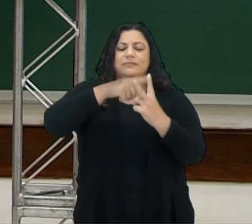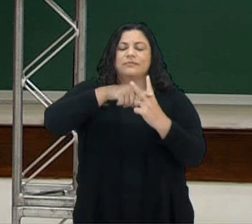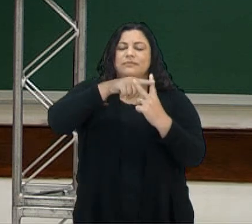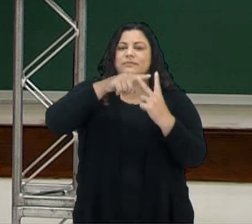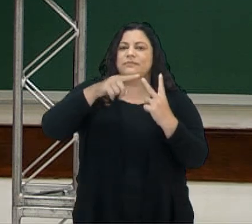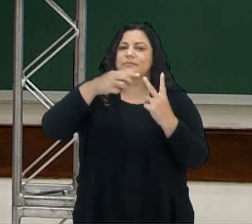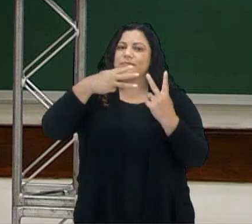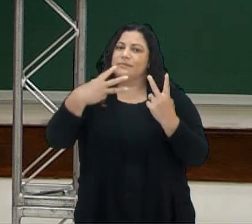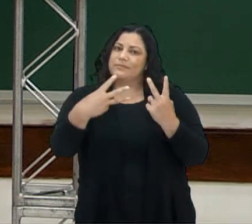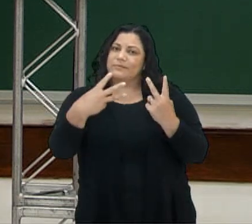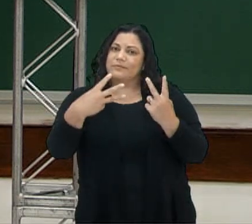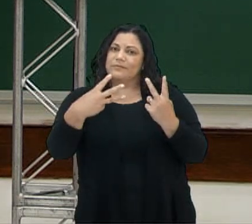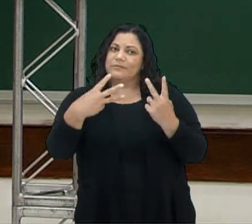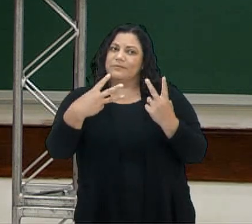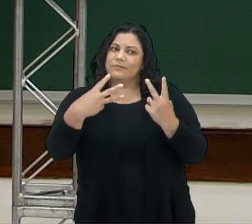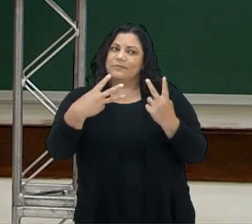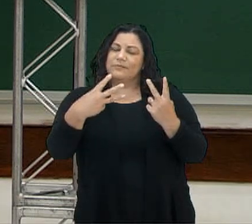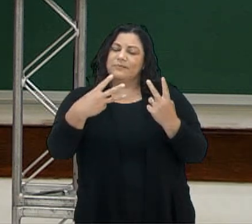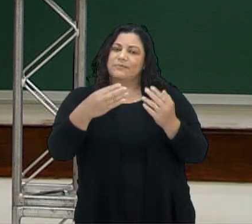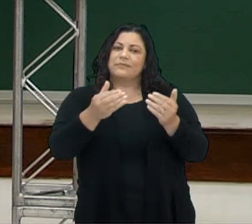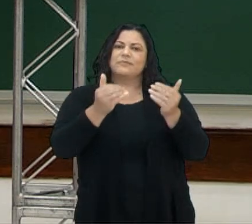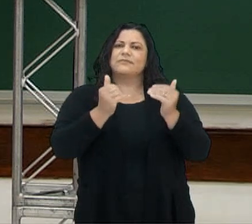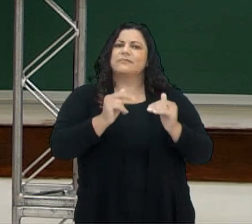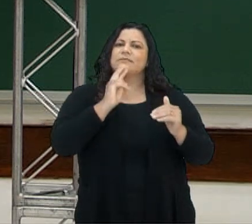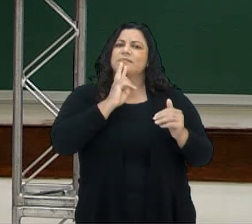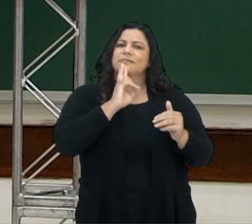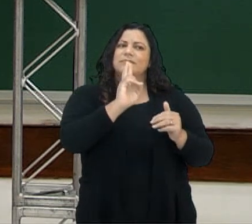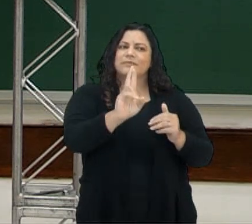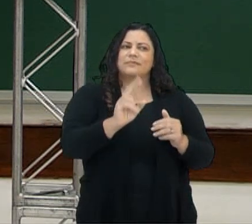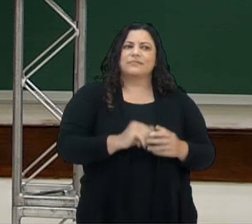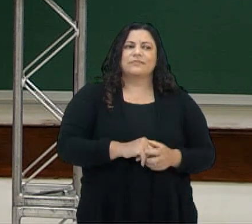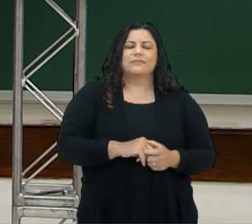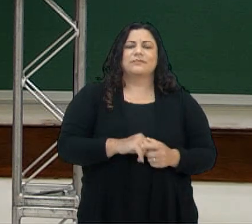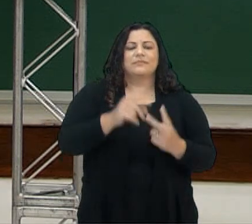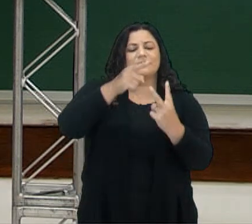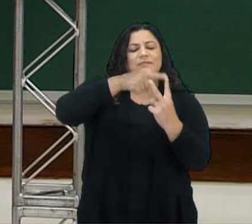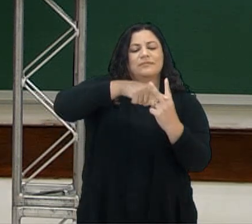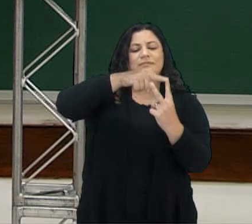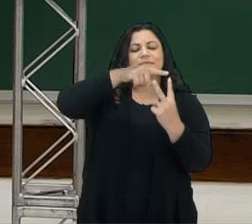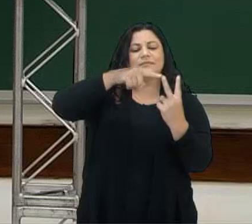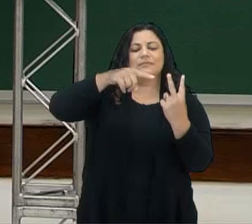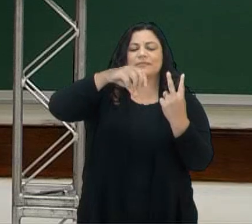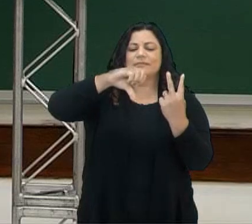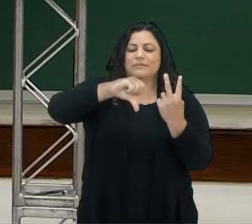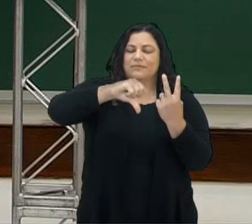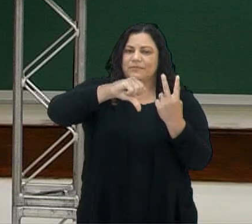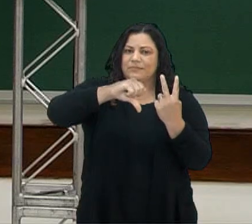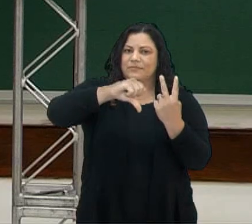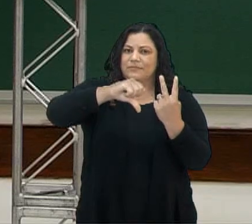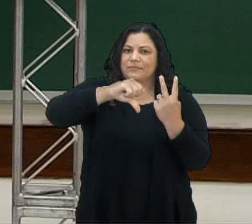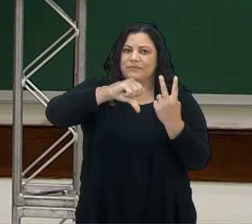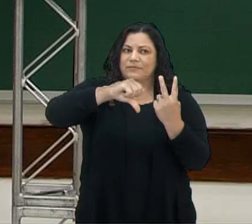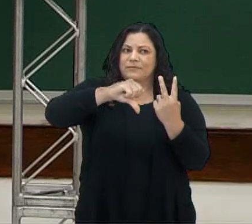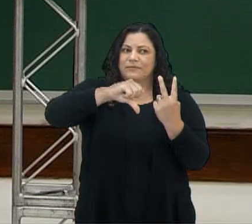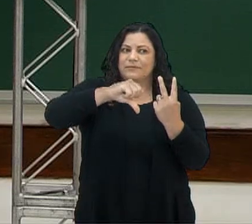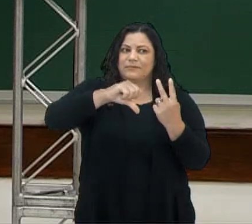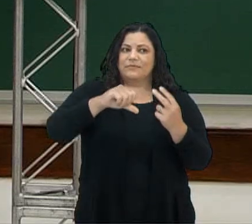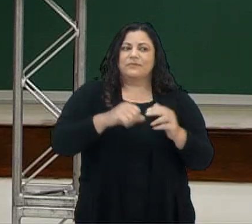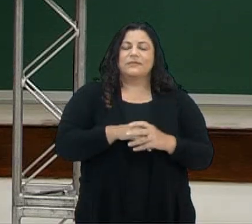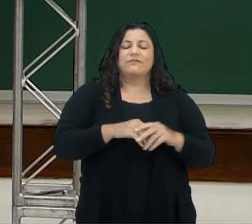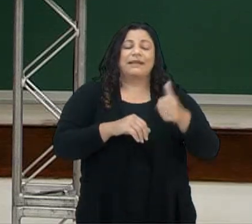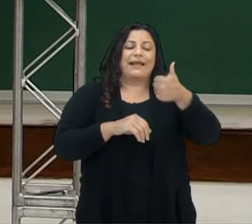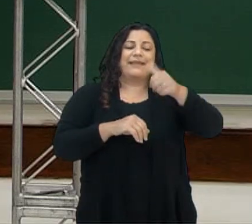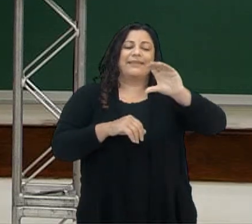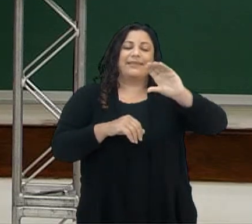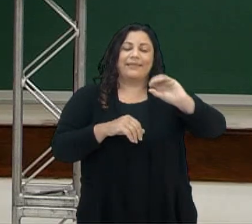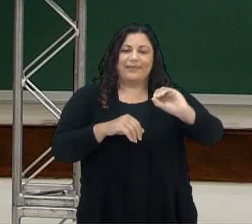3. Raiz de 3 vezes raiz de 3 é raiz de 9, que é 3, certo? Então, fica 10 raiz de